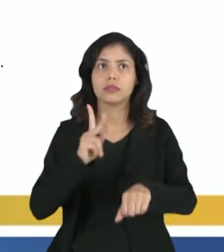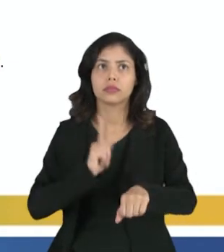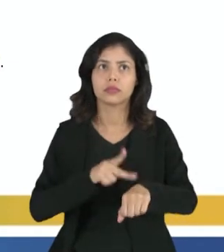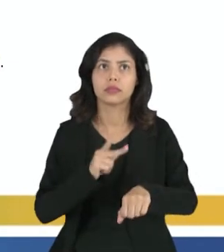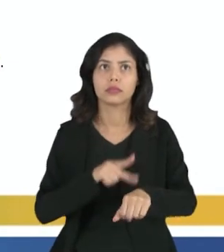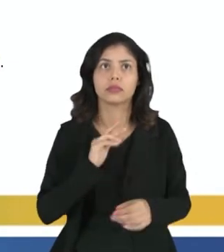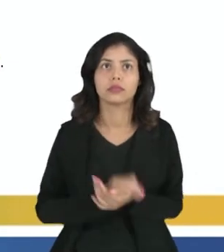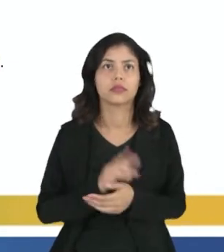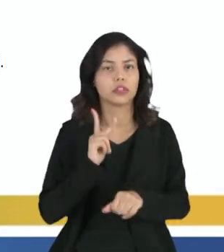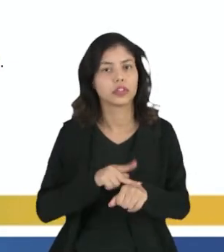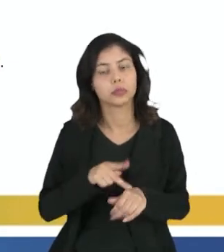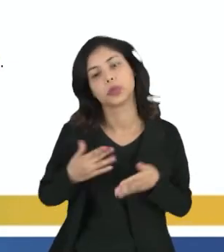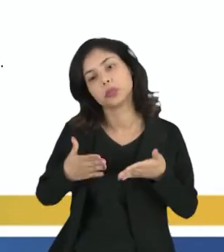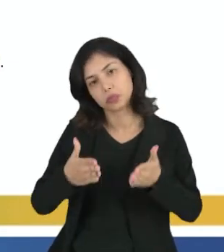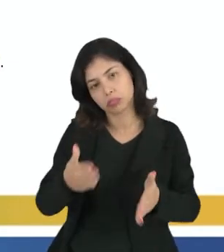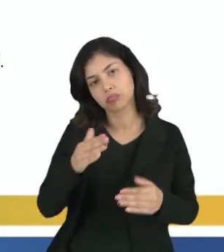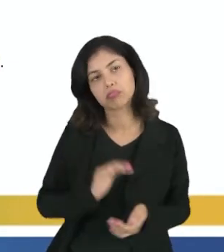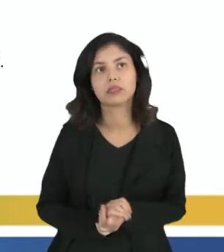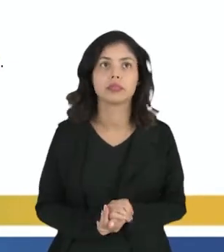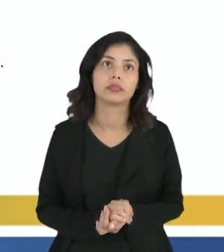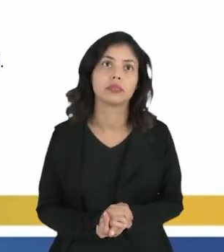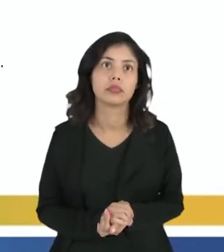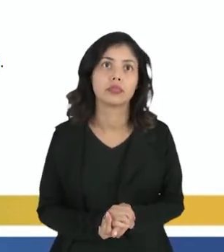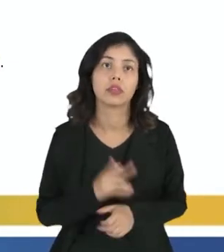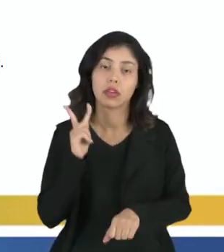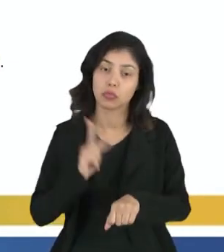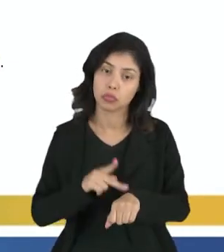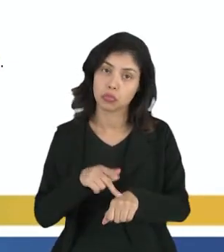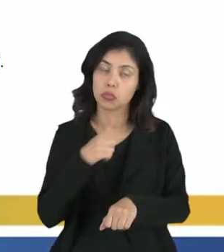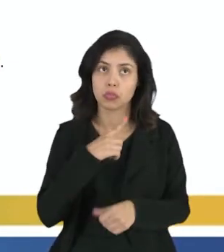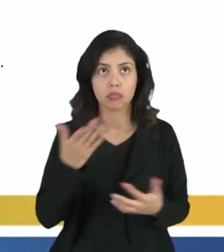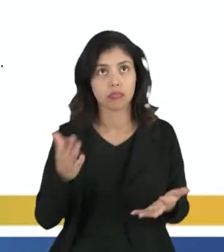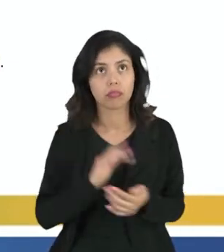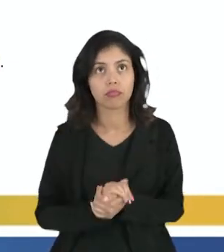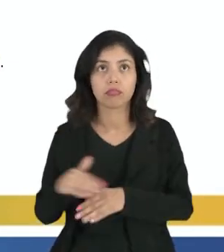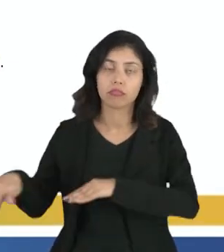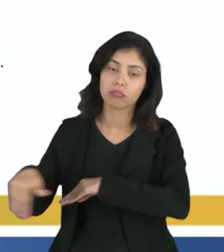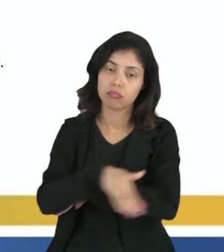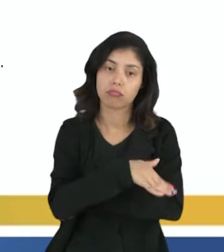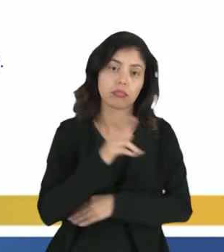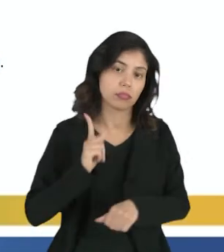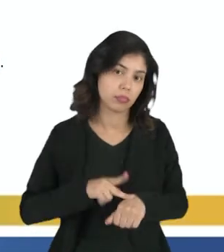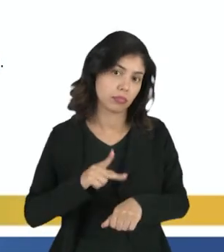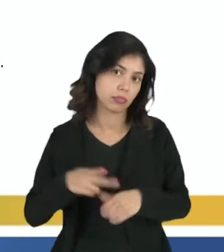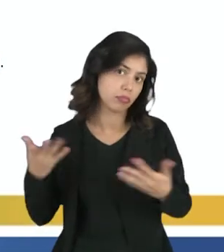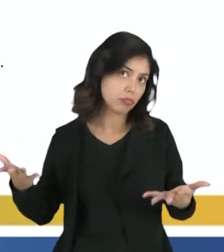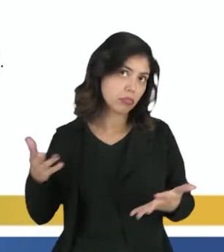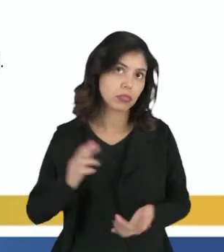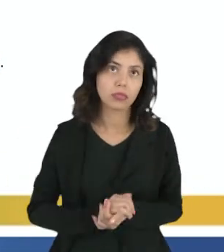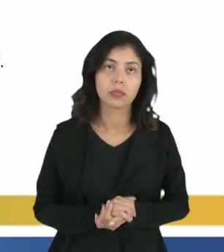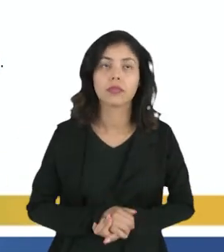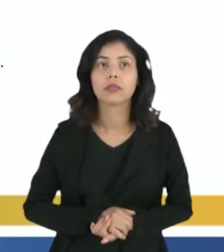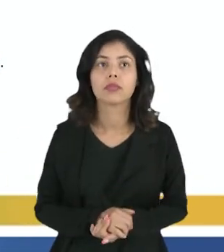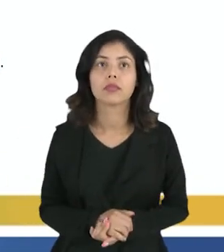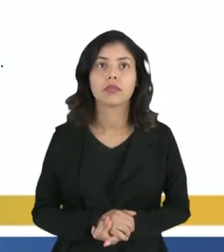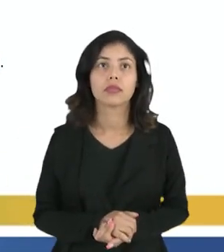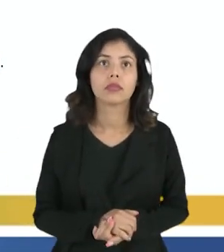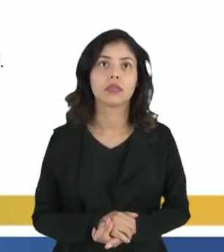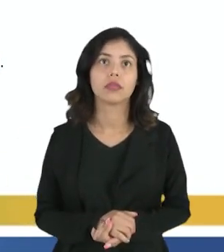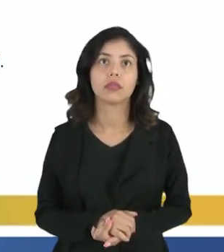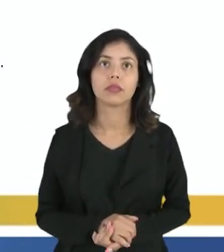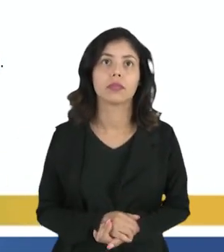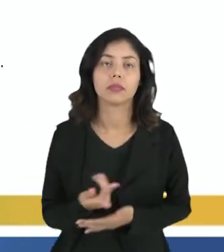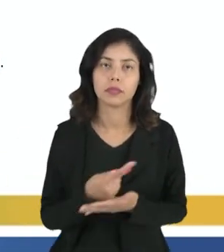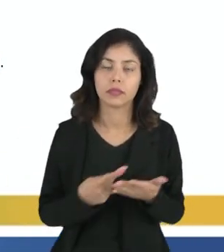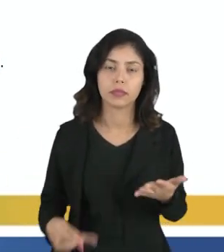pedra no meio do caminho. Tinha uma pedra, no meio do caminho tinha uma pedra. Esse é um trecho